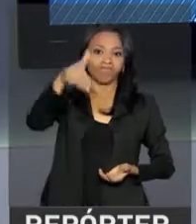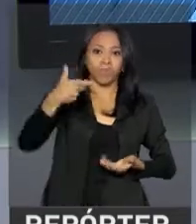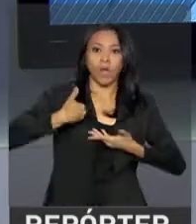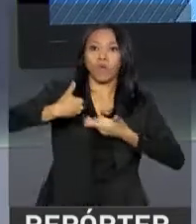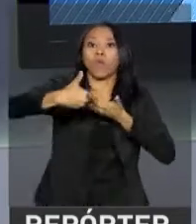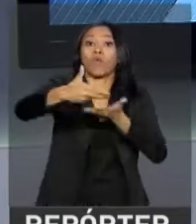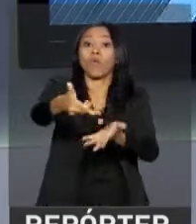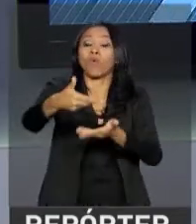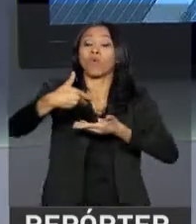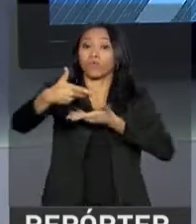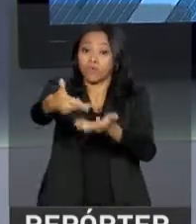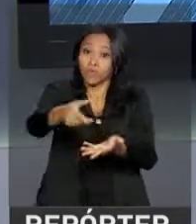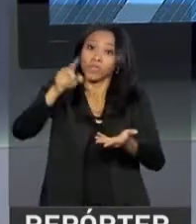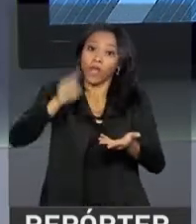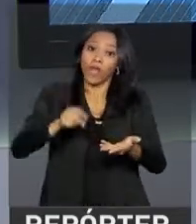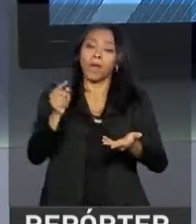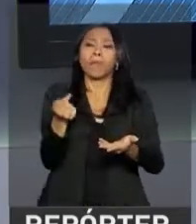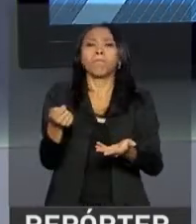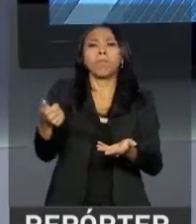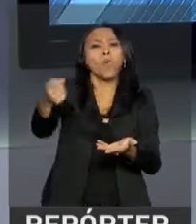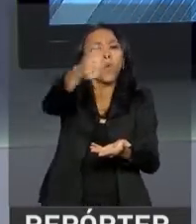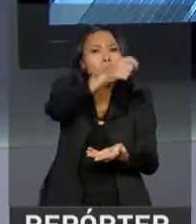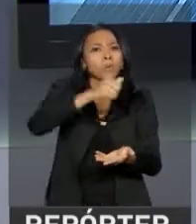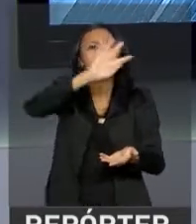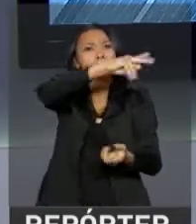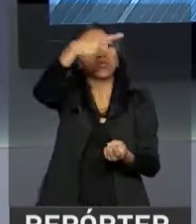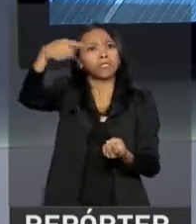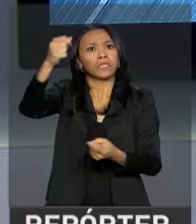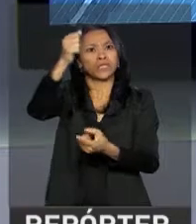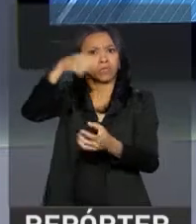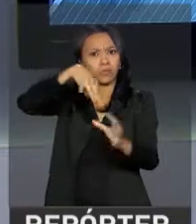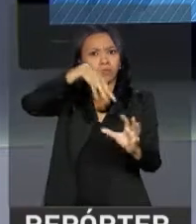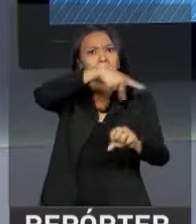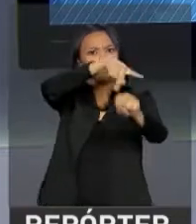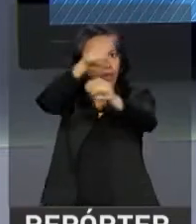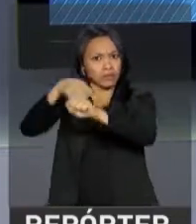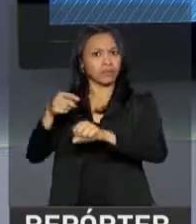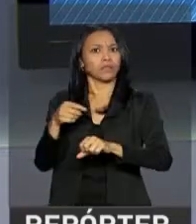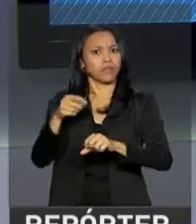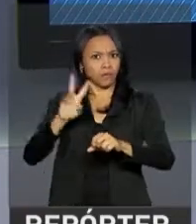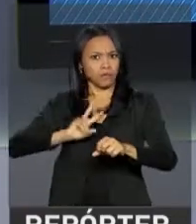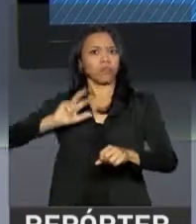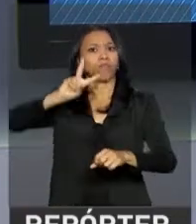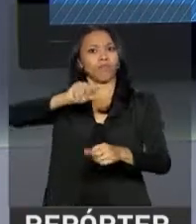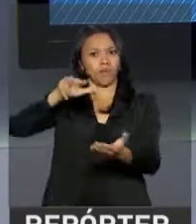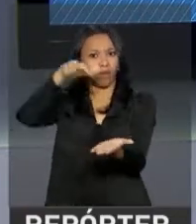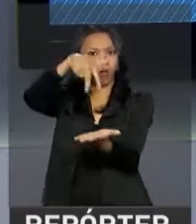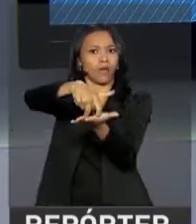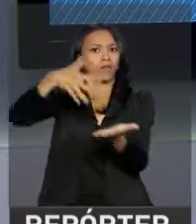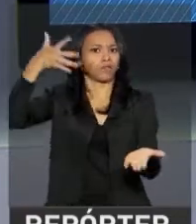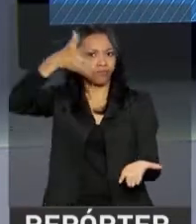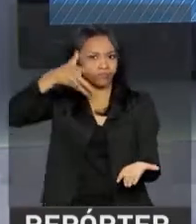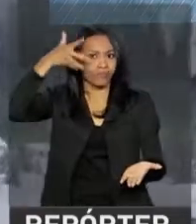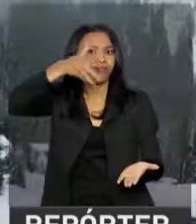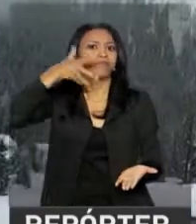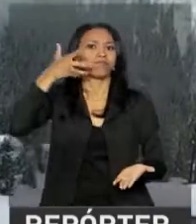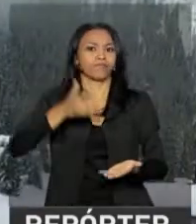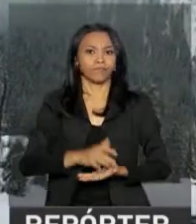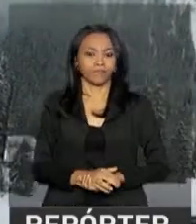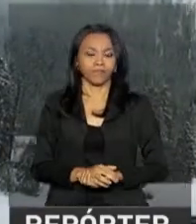da organização será um dos poucos chefes de estado a fazer um discurso no auditório principal do encontro